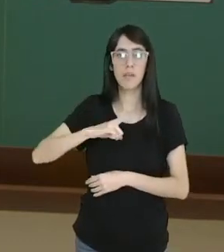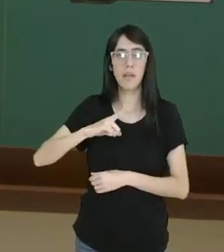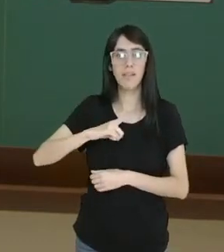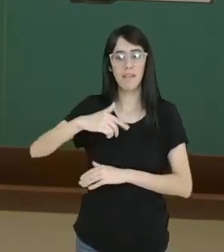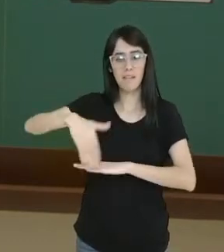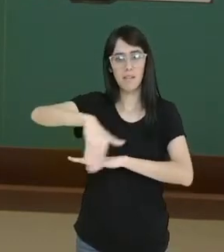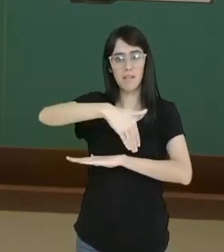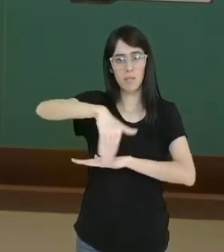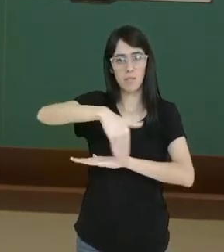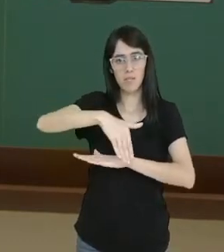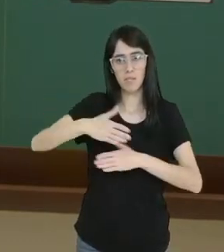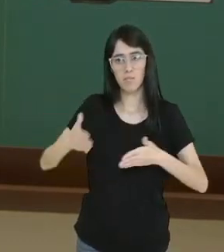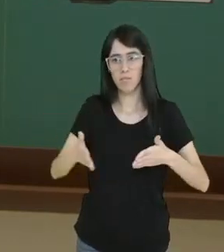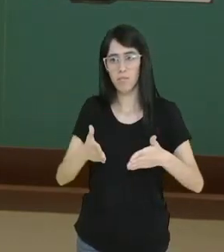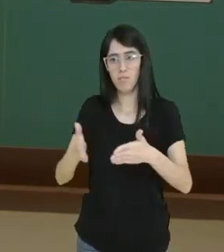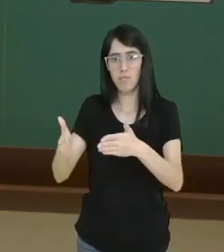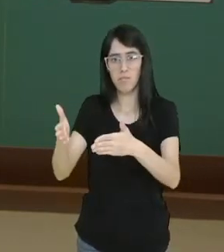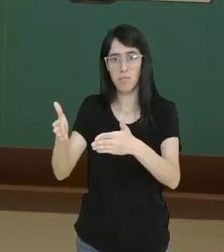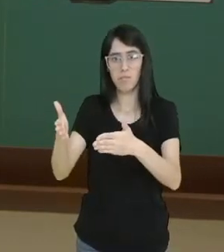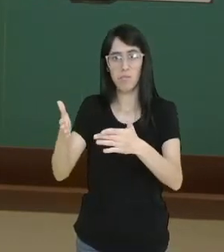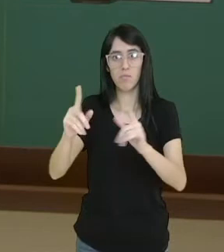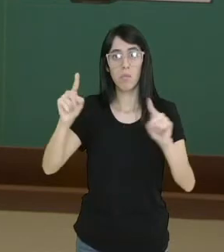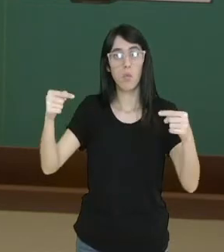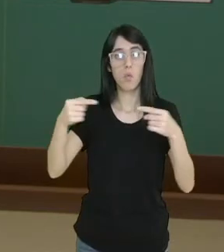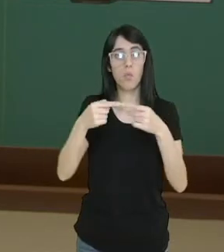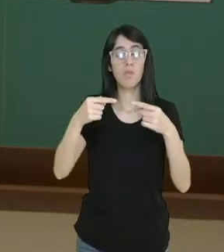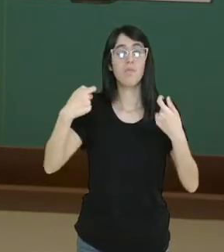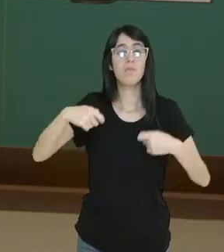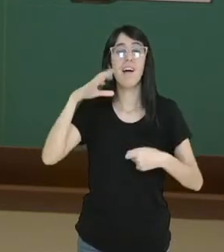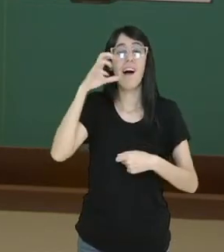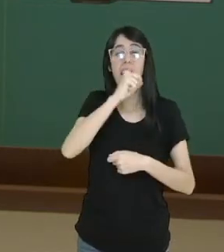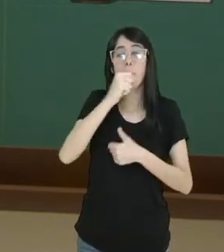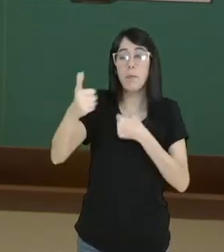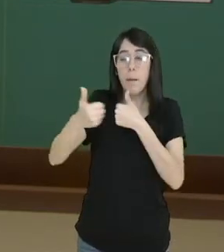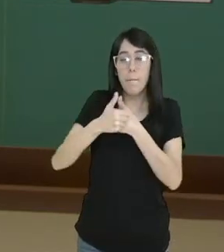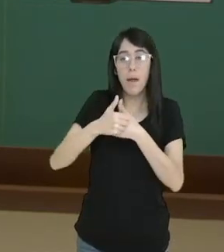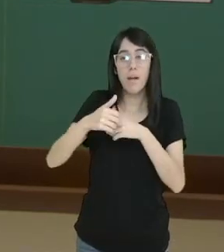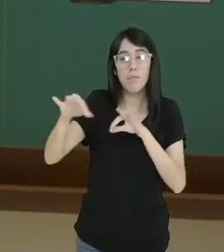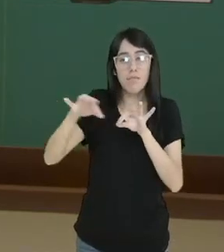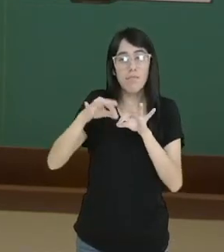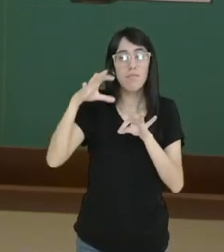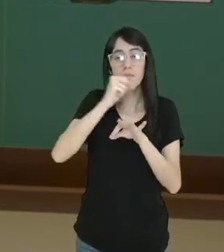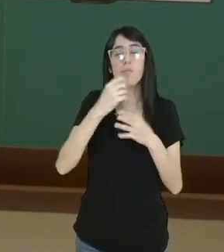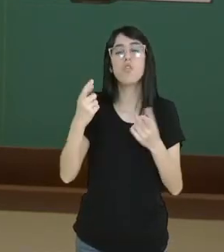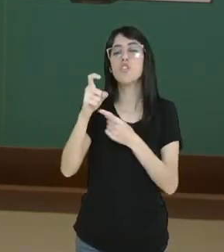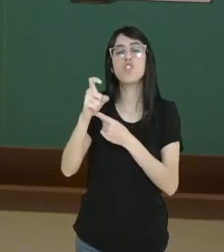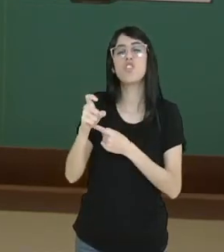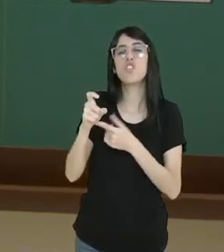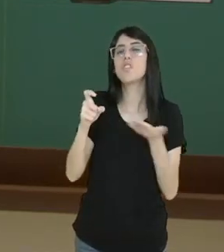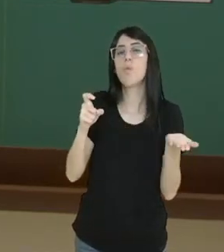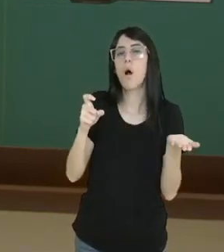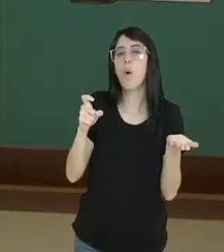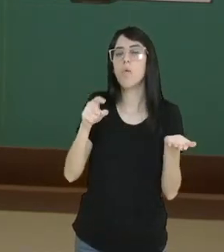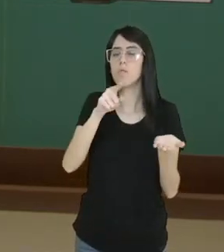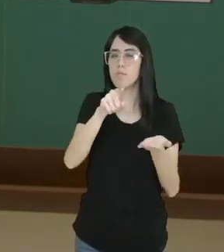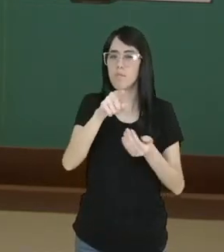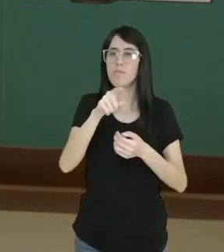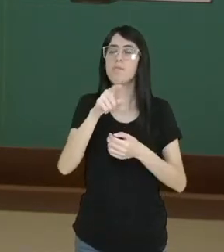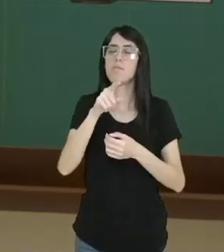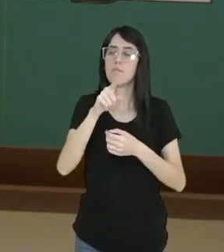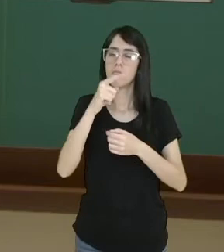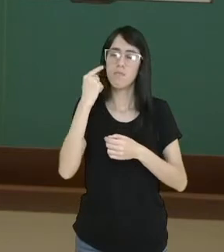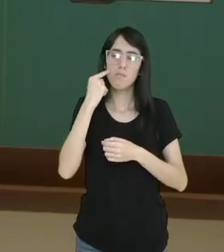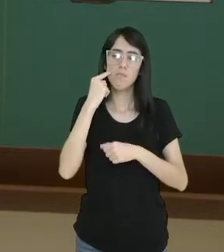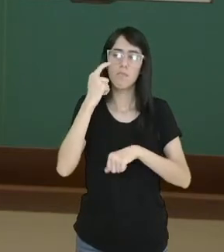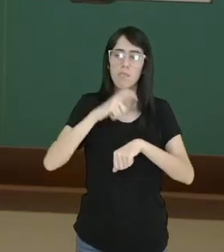liga perpendicular para ser mais curto possível. Então, ele quer saber essa medidinha X aqui, como calcula. Então, eu vou dar uma cola rápida aqui